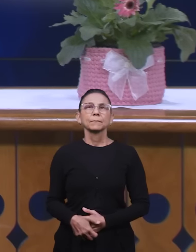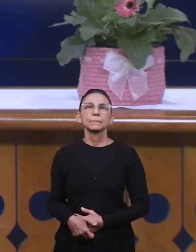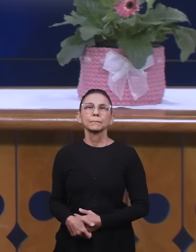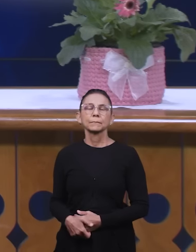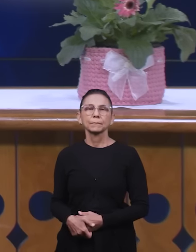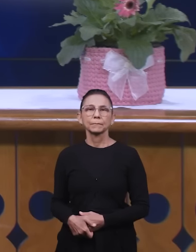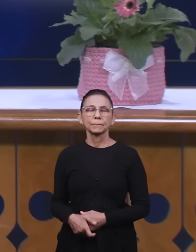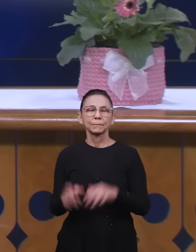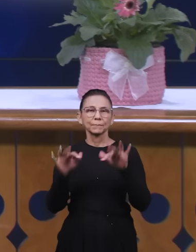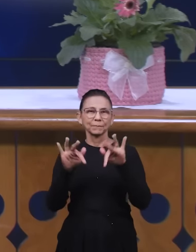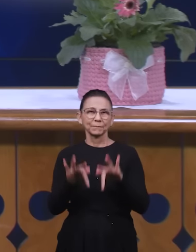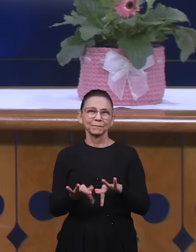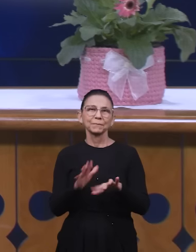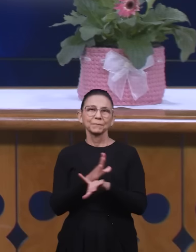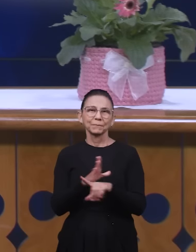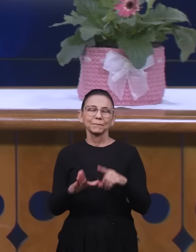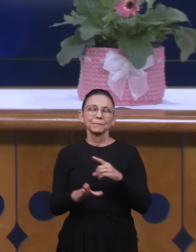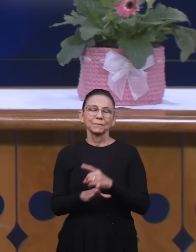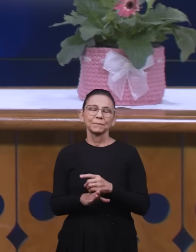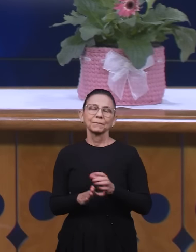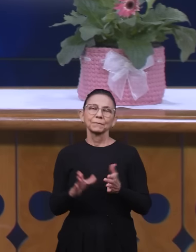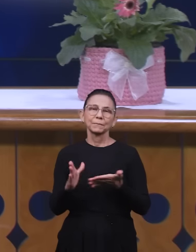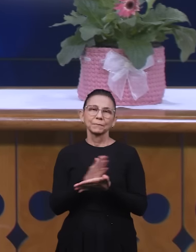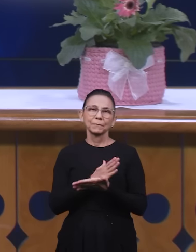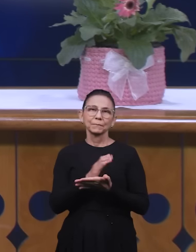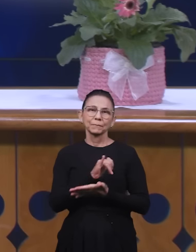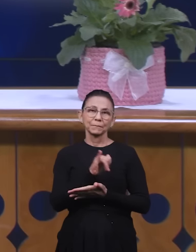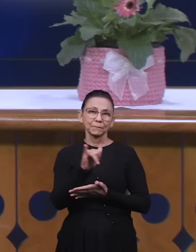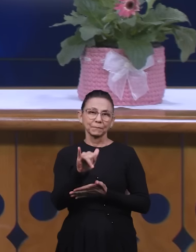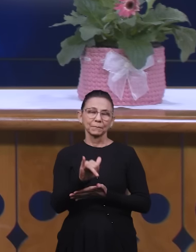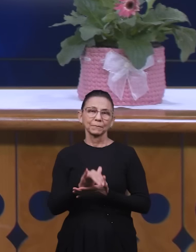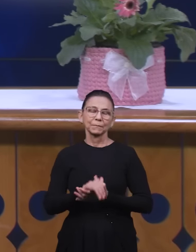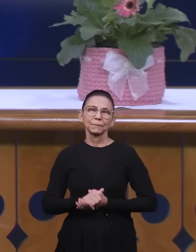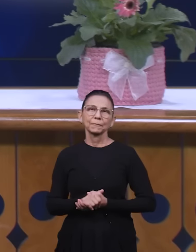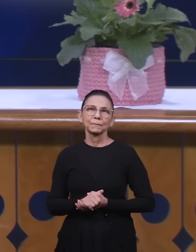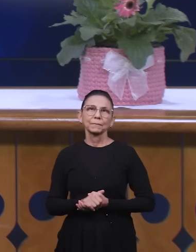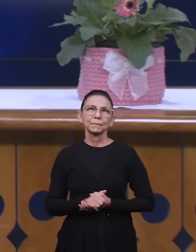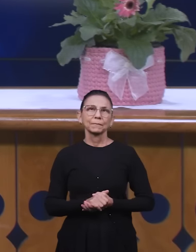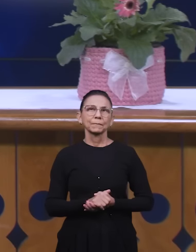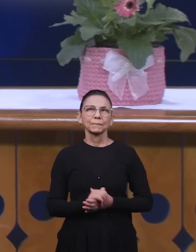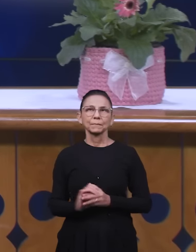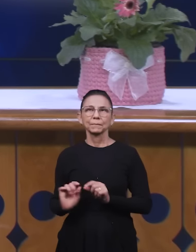Irmãos, nosso culto está encerrado. Nós temos alguns avisos.